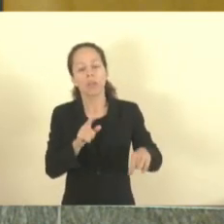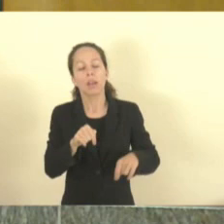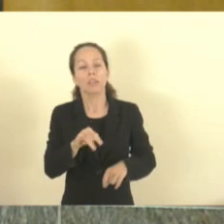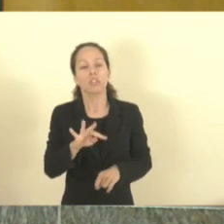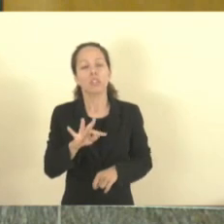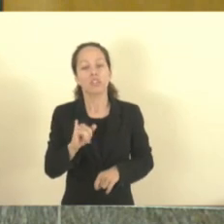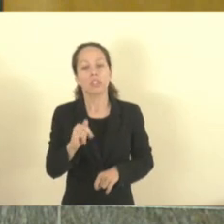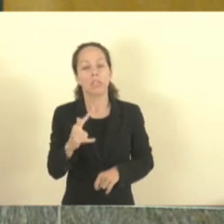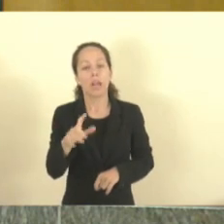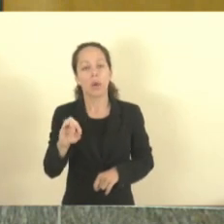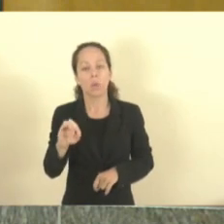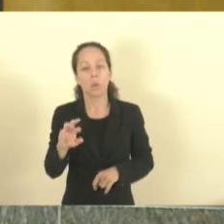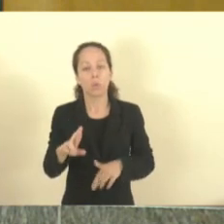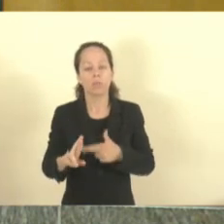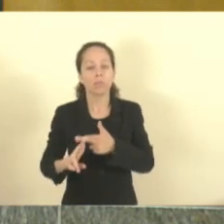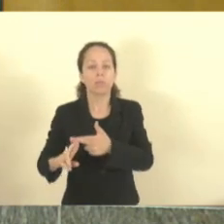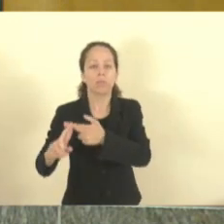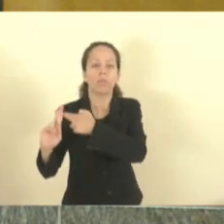presidir.